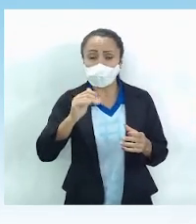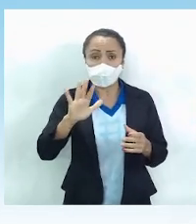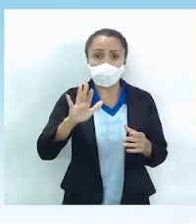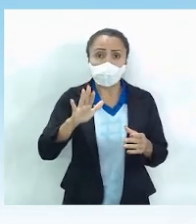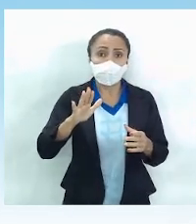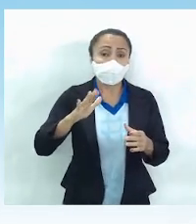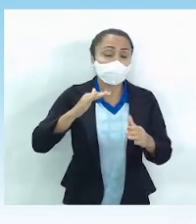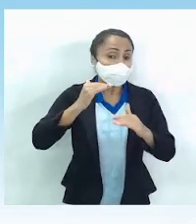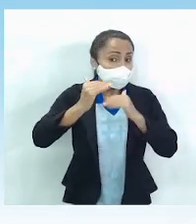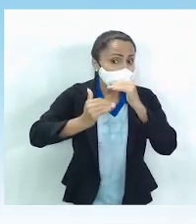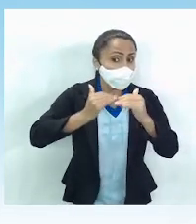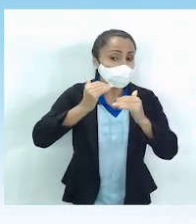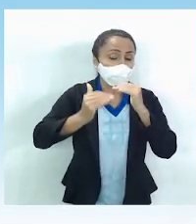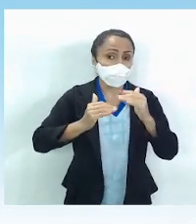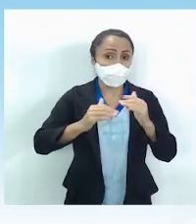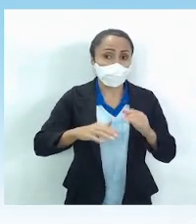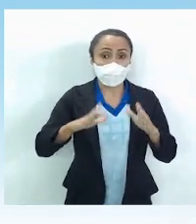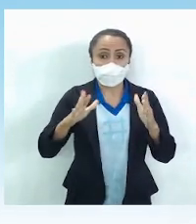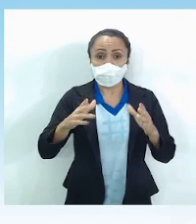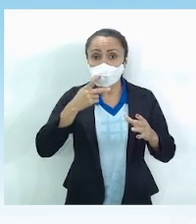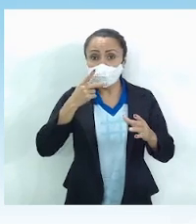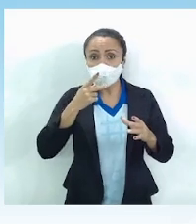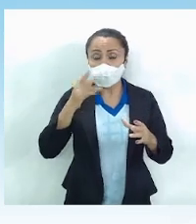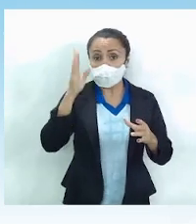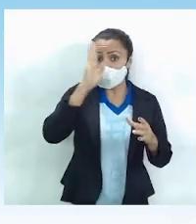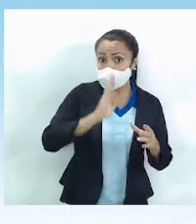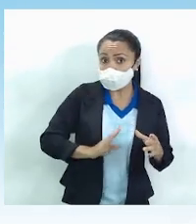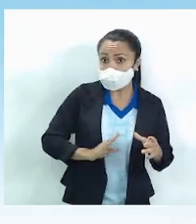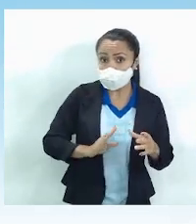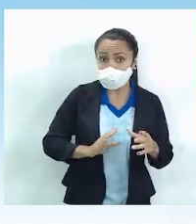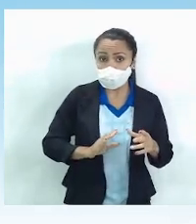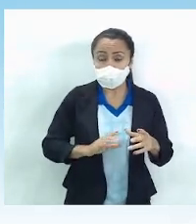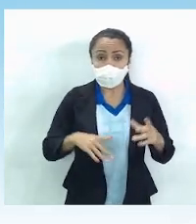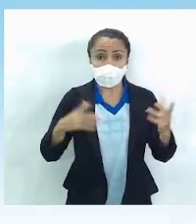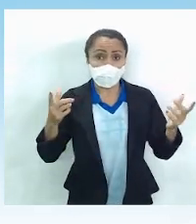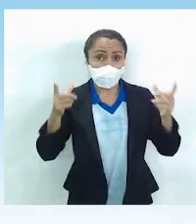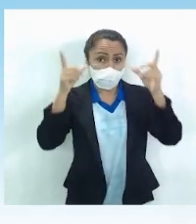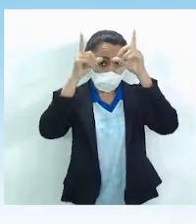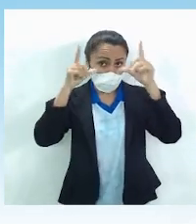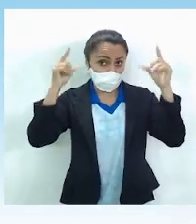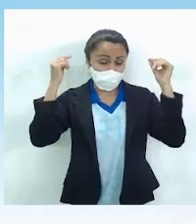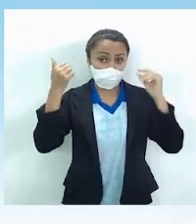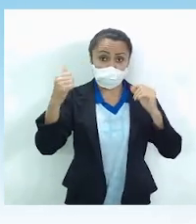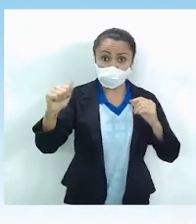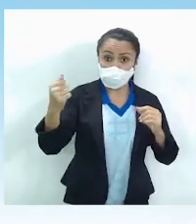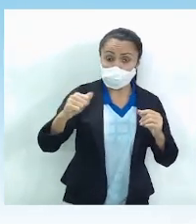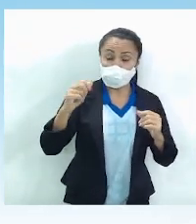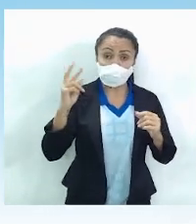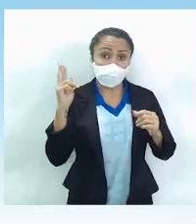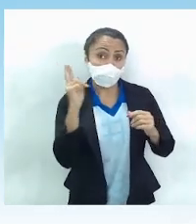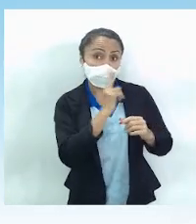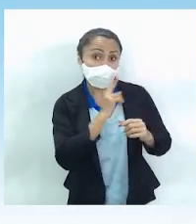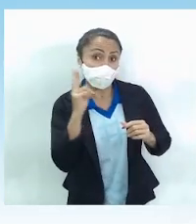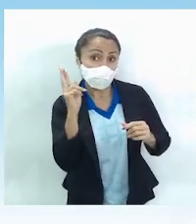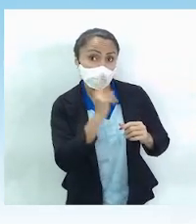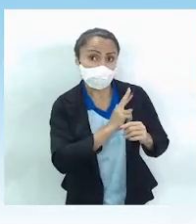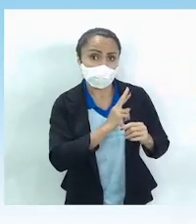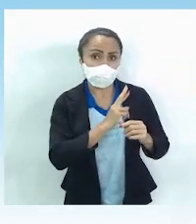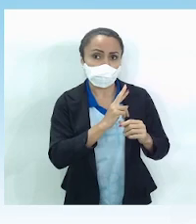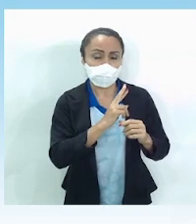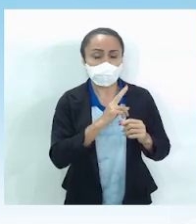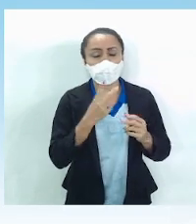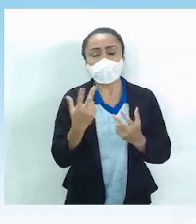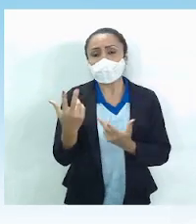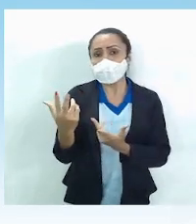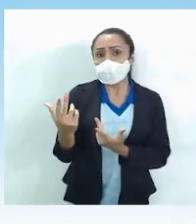podemos classificar o Brasil, o México, a Argentina, a Rússia, na mesma